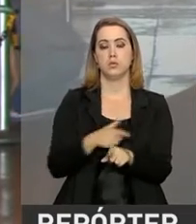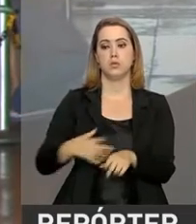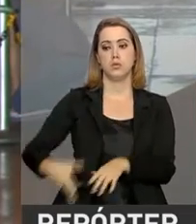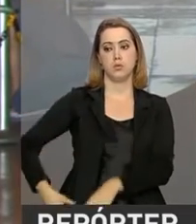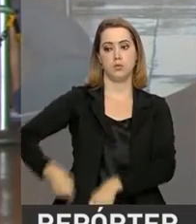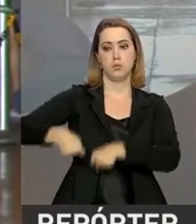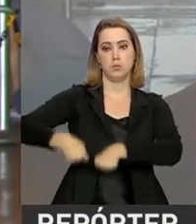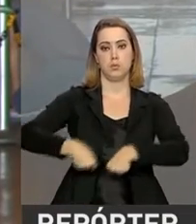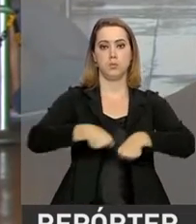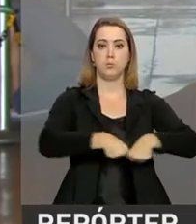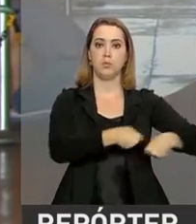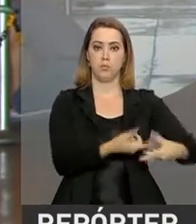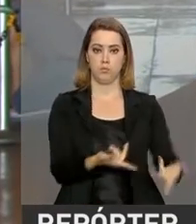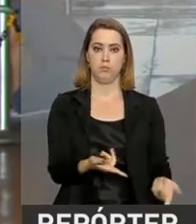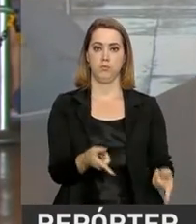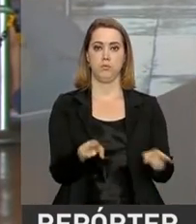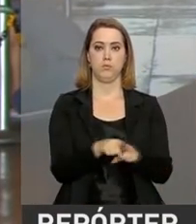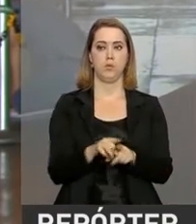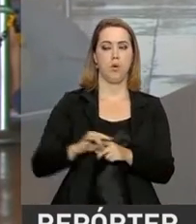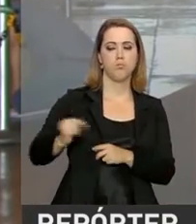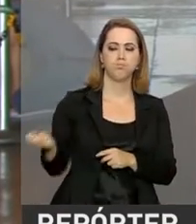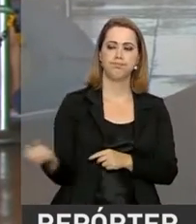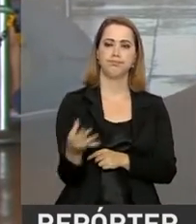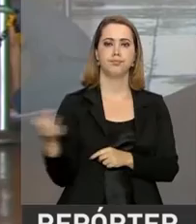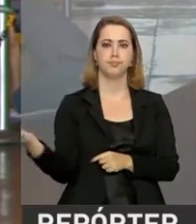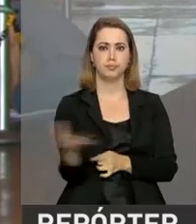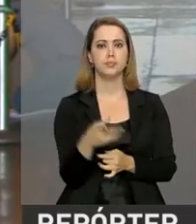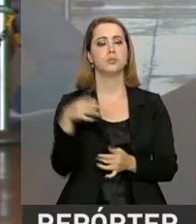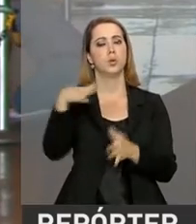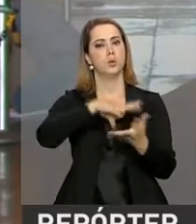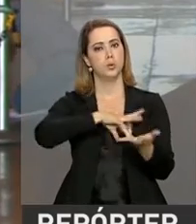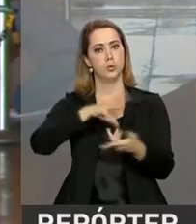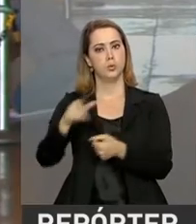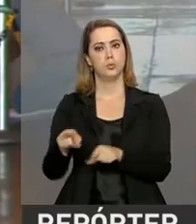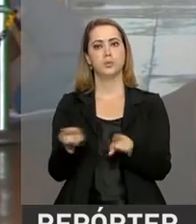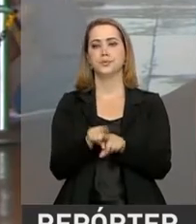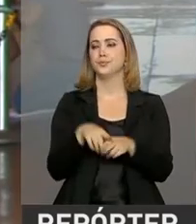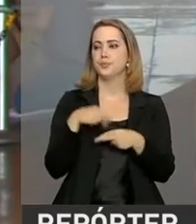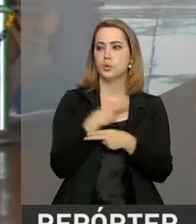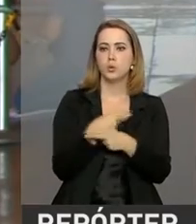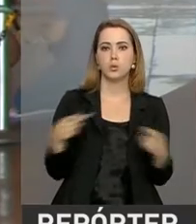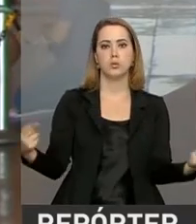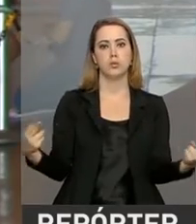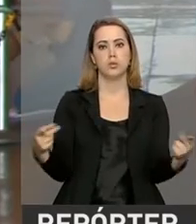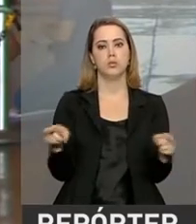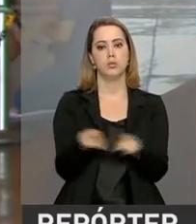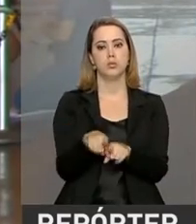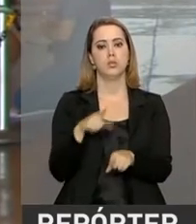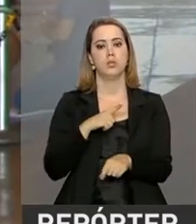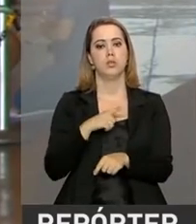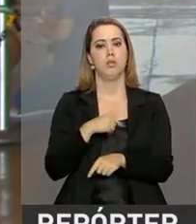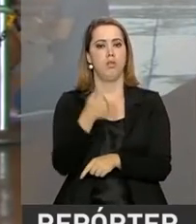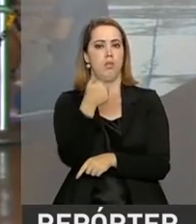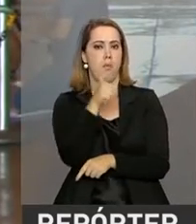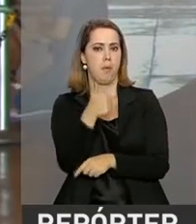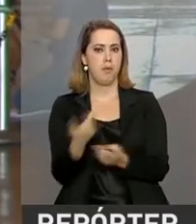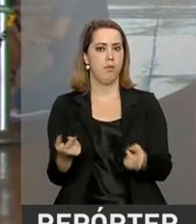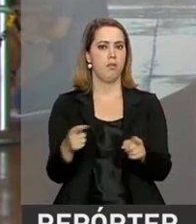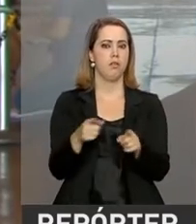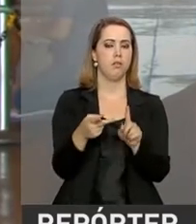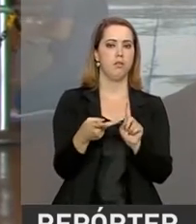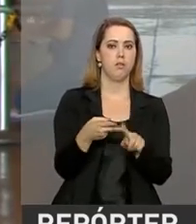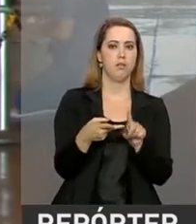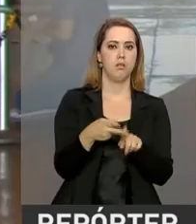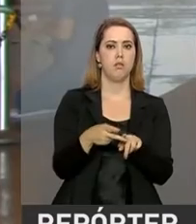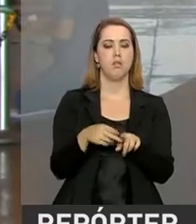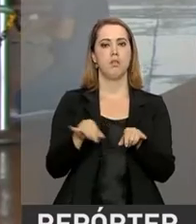bagagem. Então, elas vêm de todas as partes do mundo e tem de tudo, né? Nós temos bebidas, nós temos